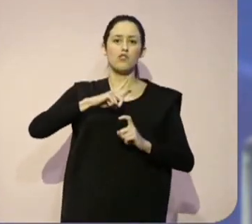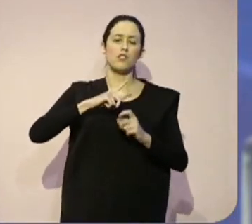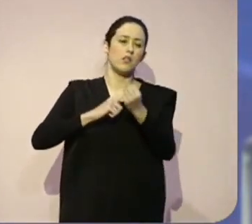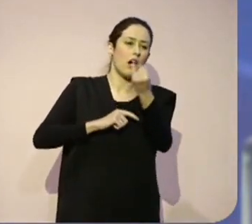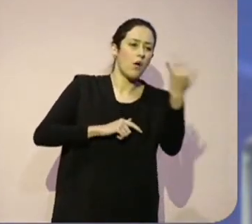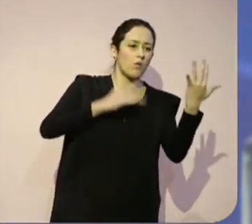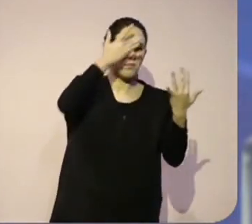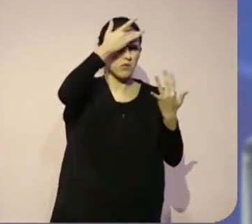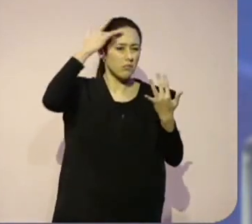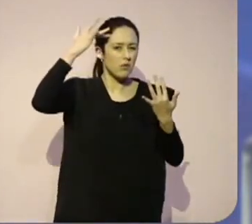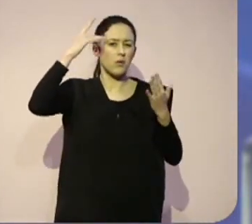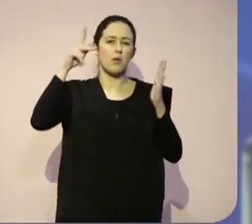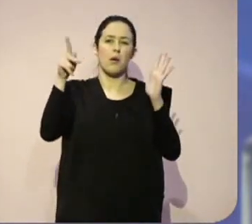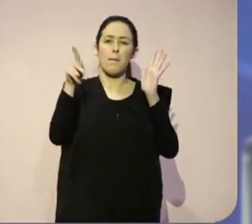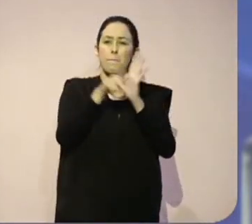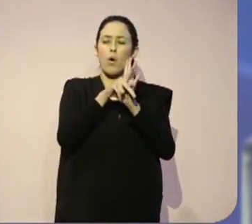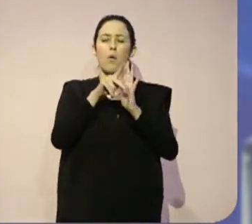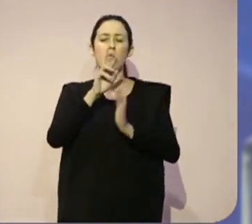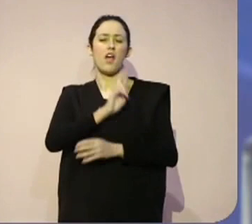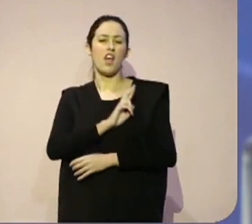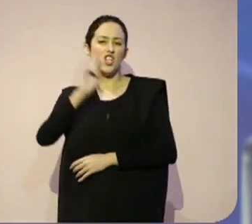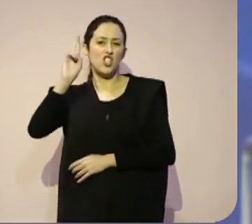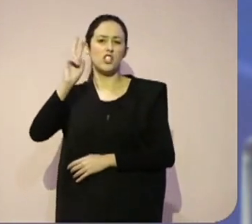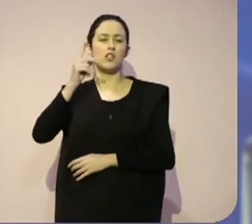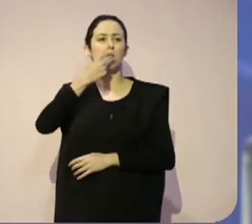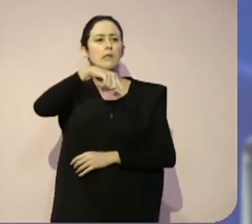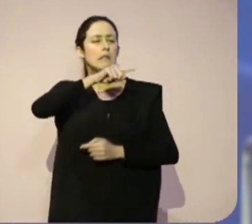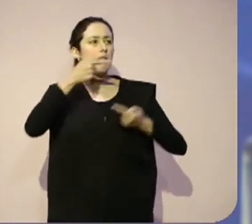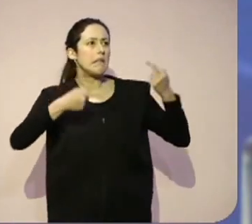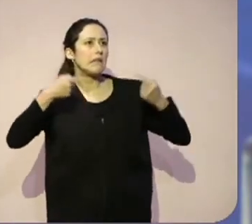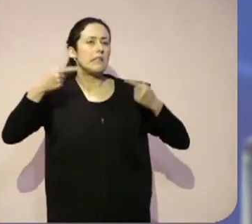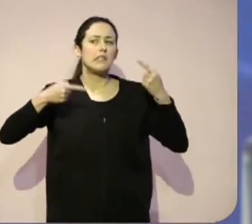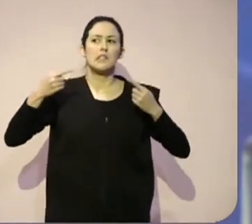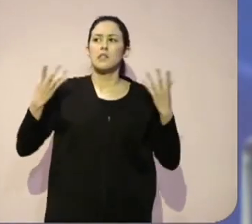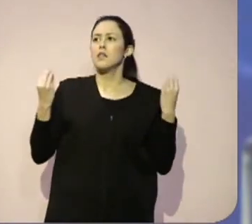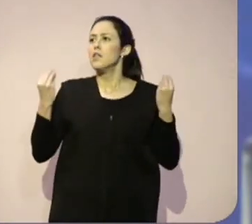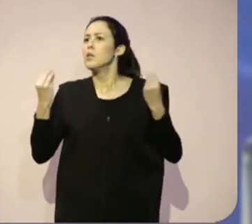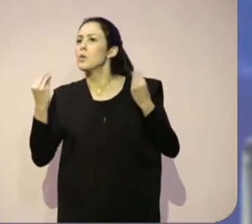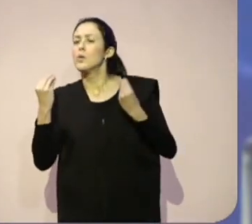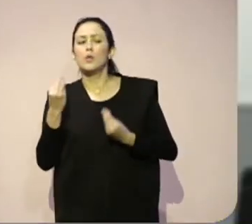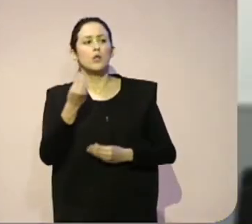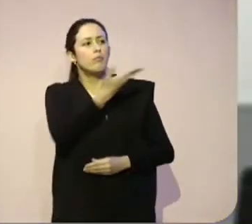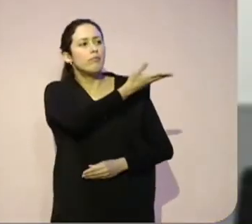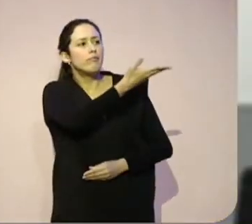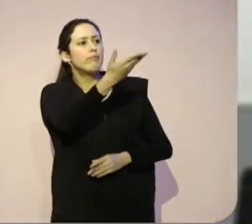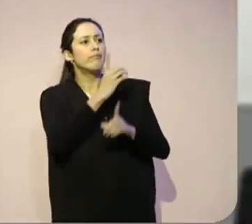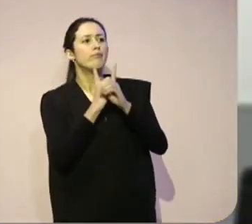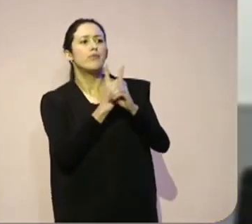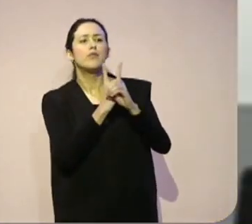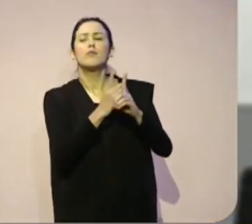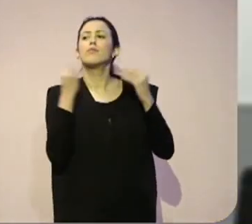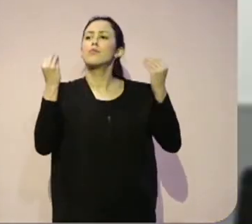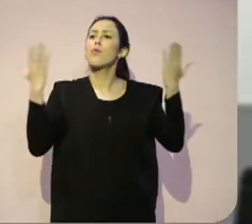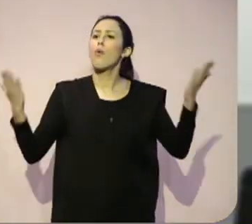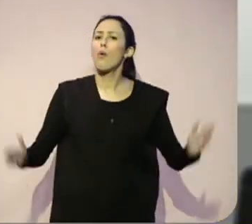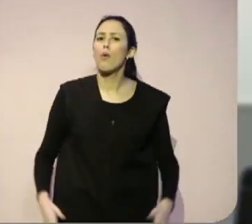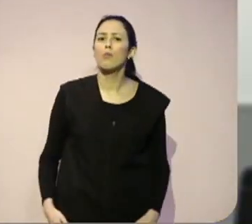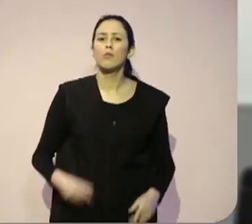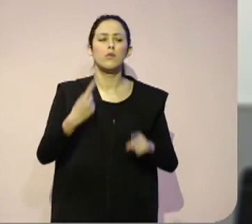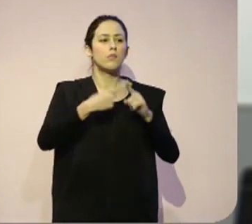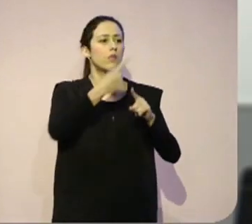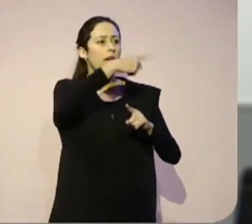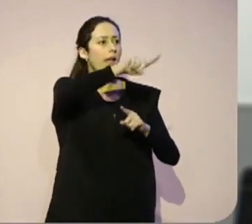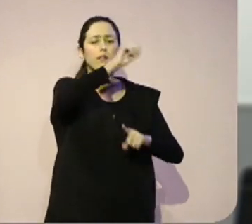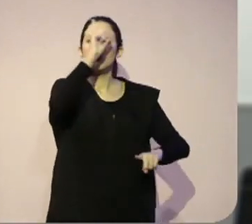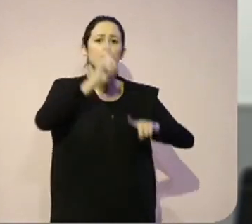eles estão discutindo aqui o que eles vão fazer com esses discípulos, porque eles tinham sido proibidos de falar sobre